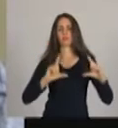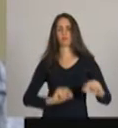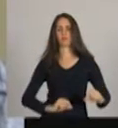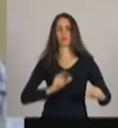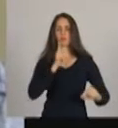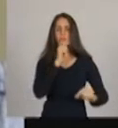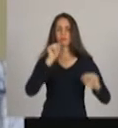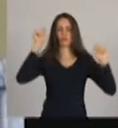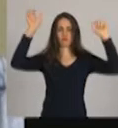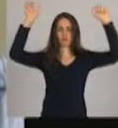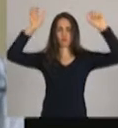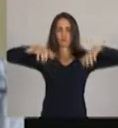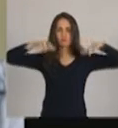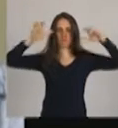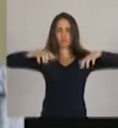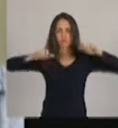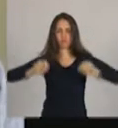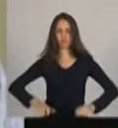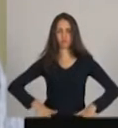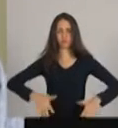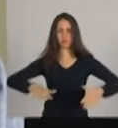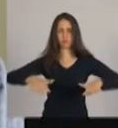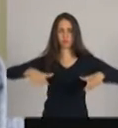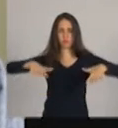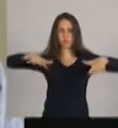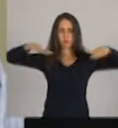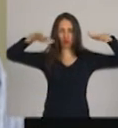alagamentos, com essas elevatórias, com